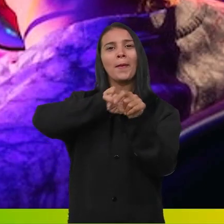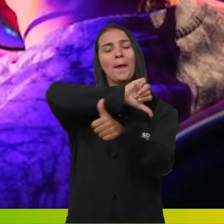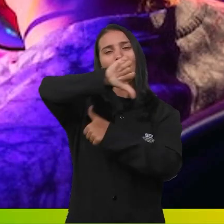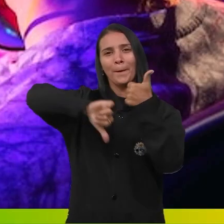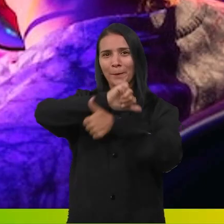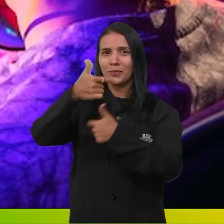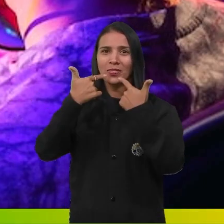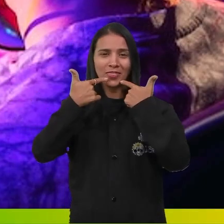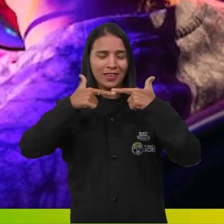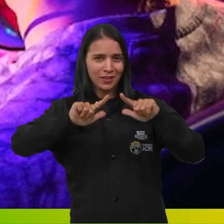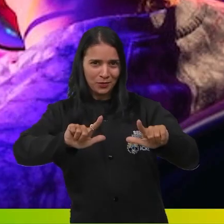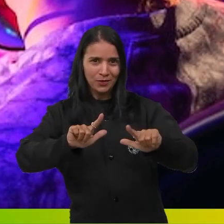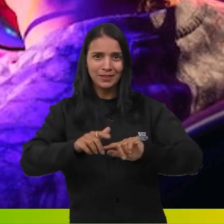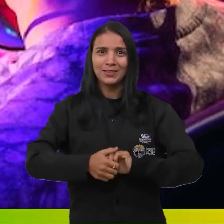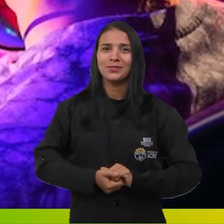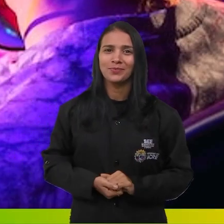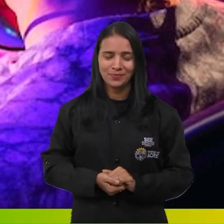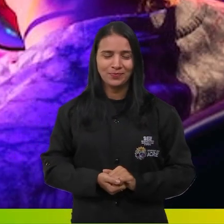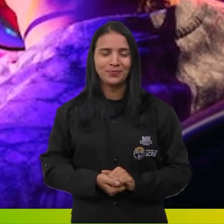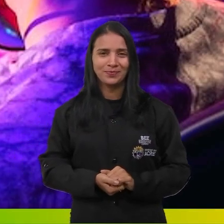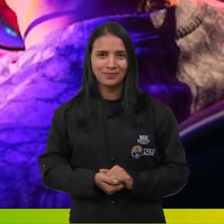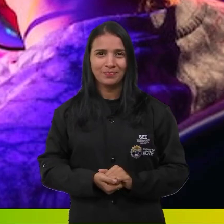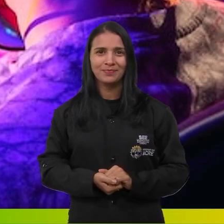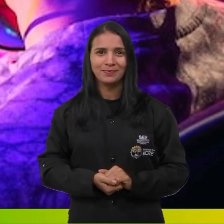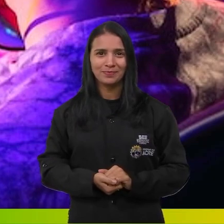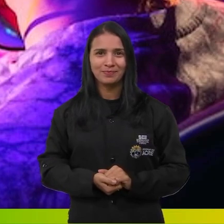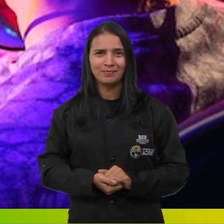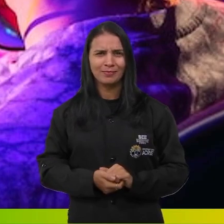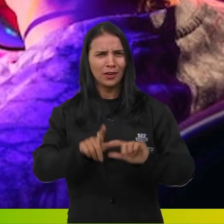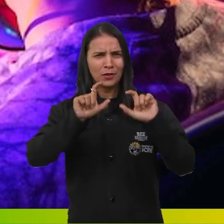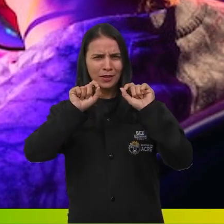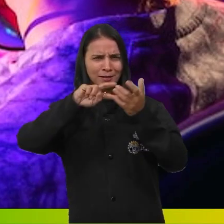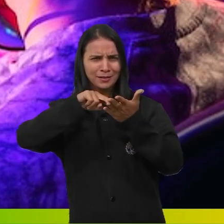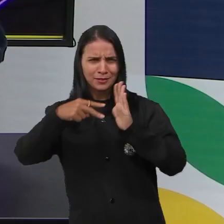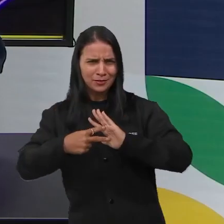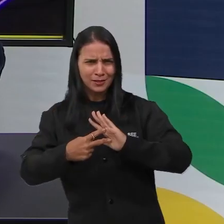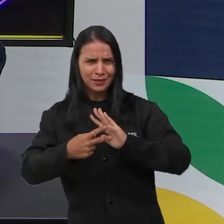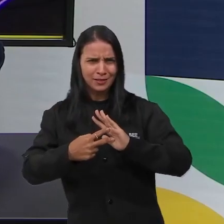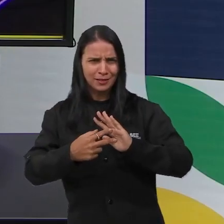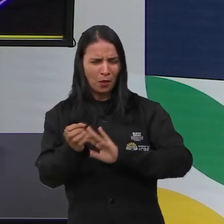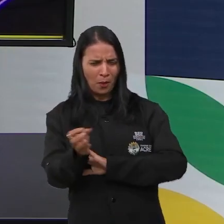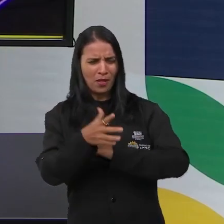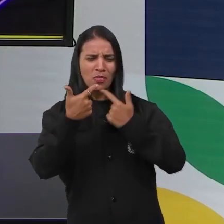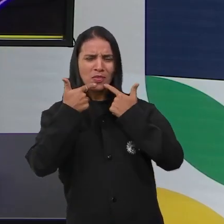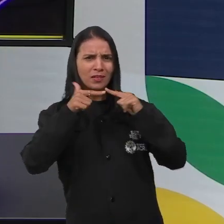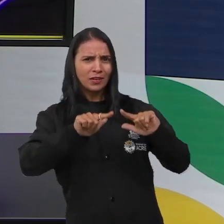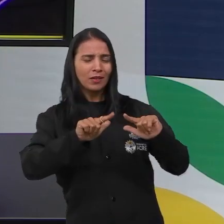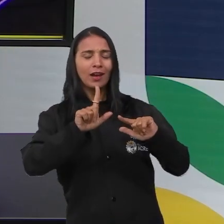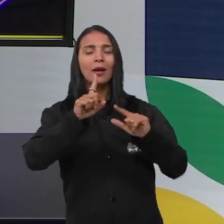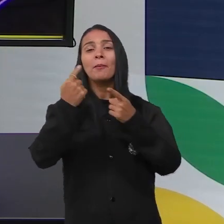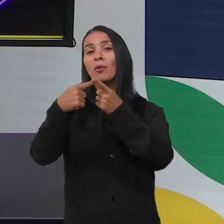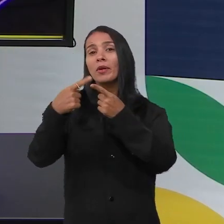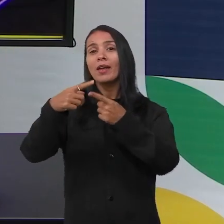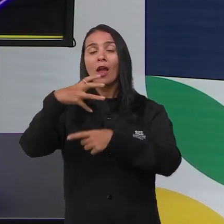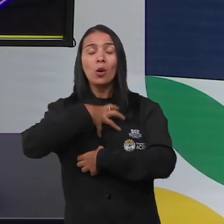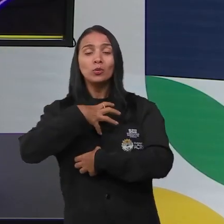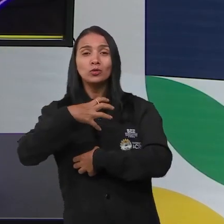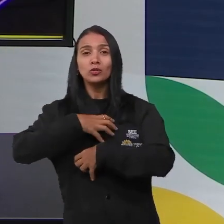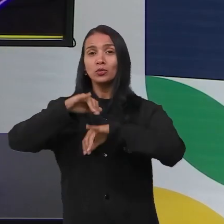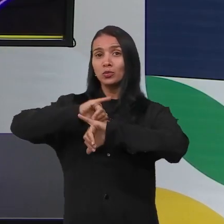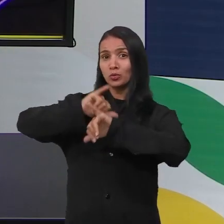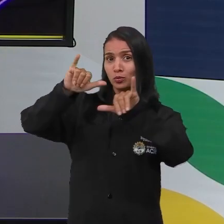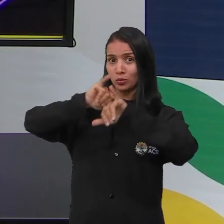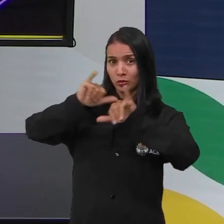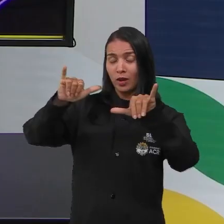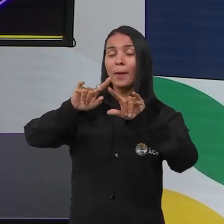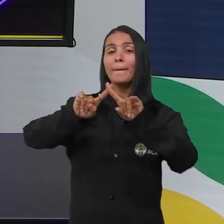formato. Nova linguagem e formato. O que eu estou falando? É uma forma de informar, é um